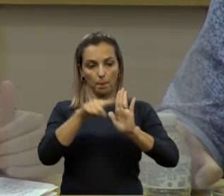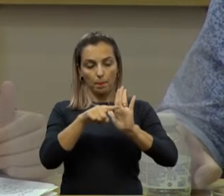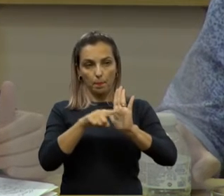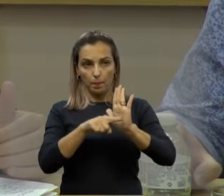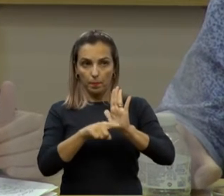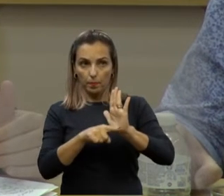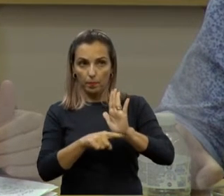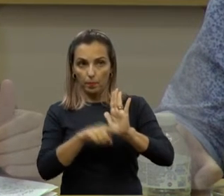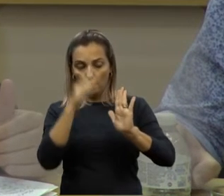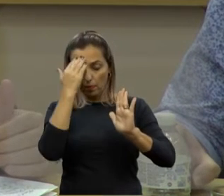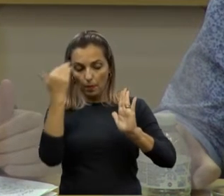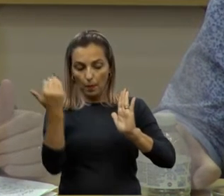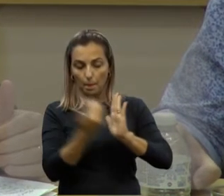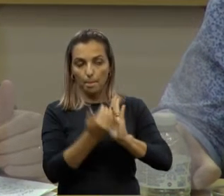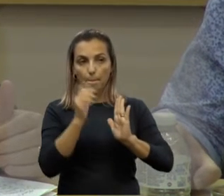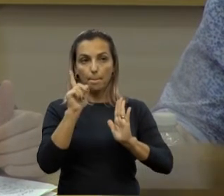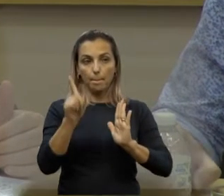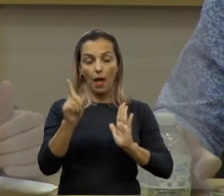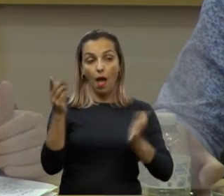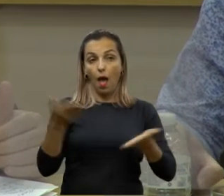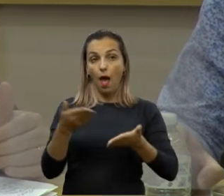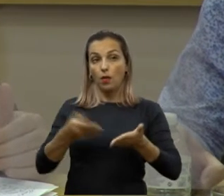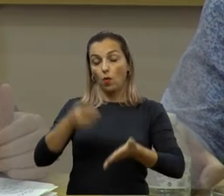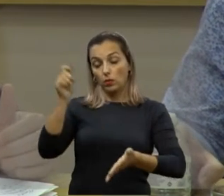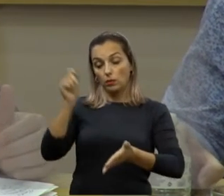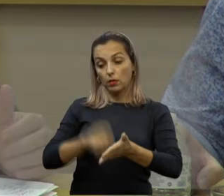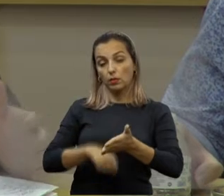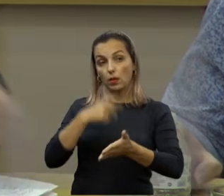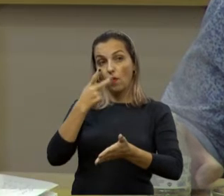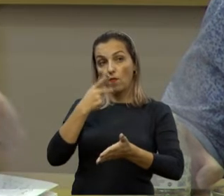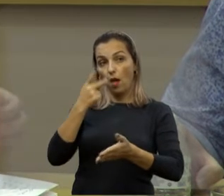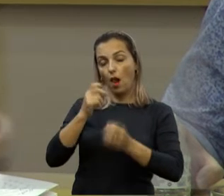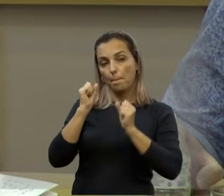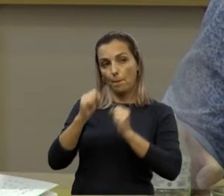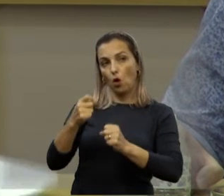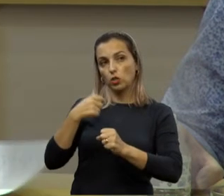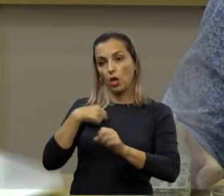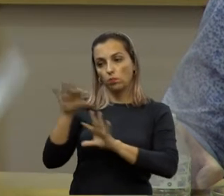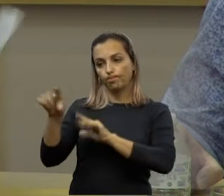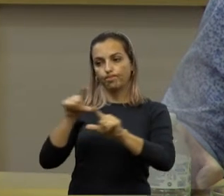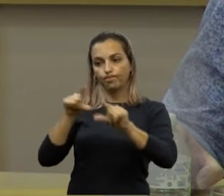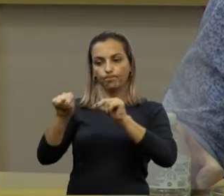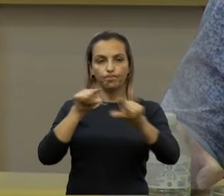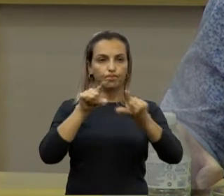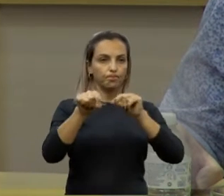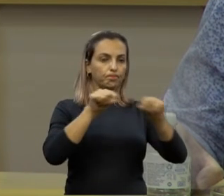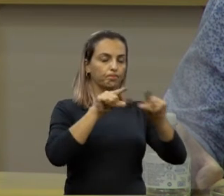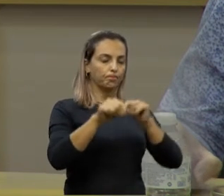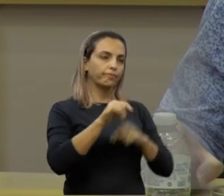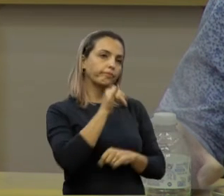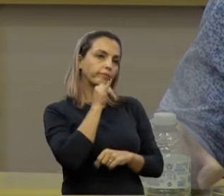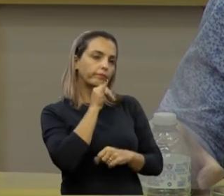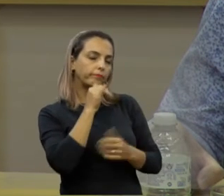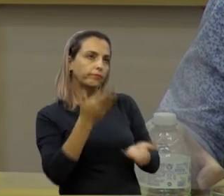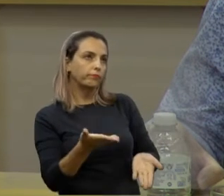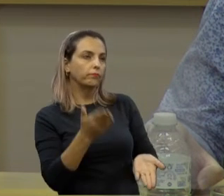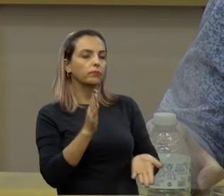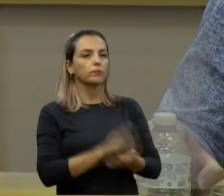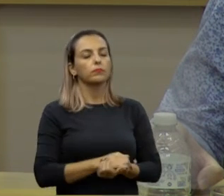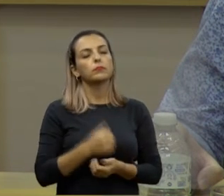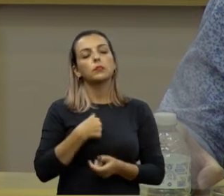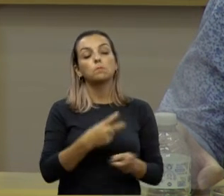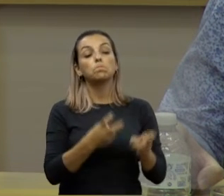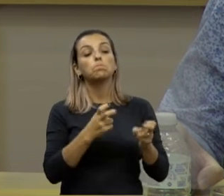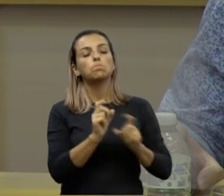pela inscrição aqui é só garantir o direito de fala mas eu o presépio Na minha